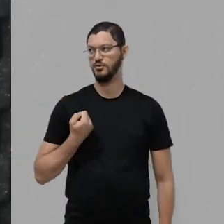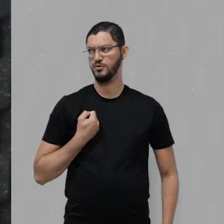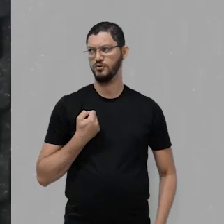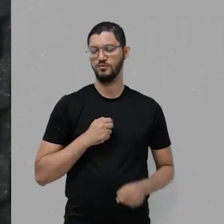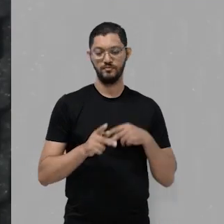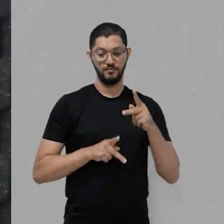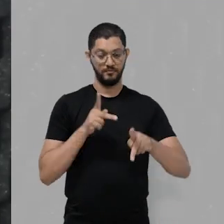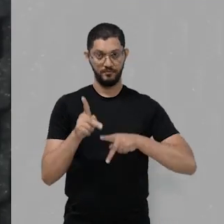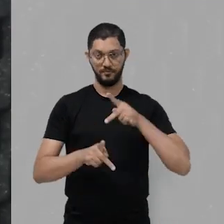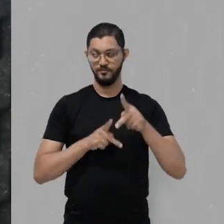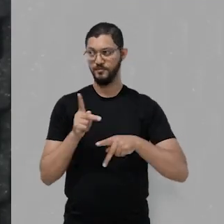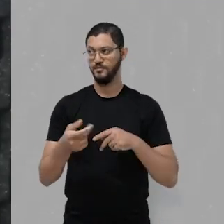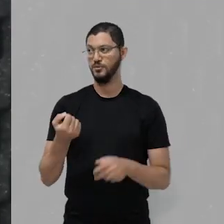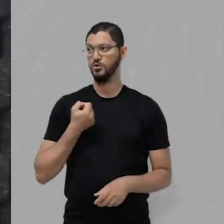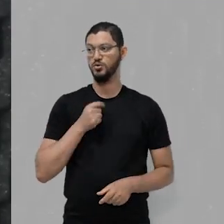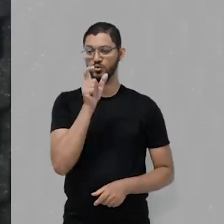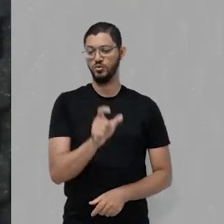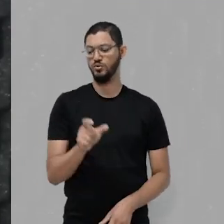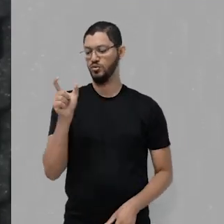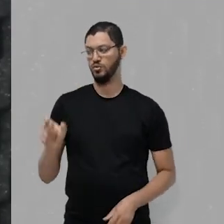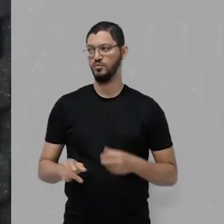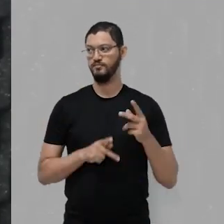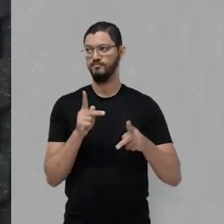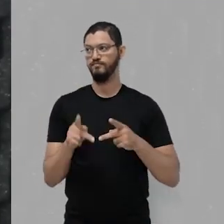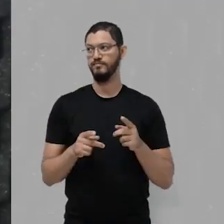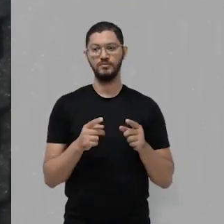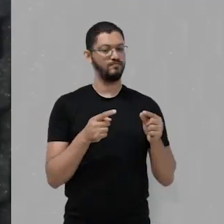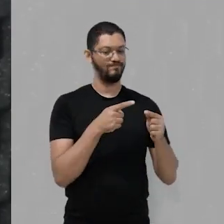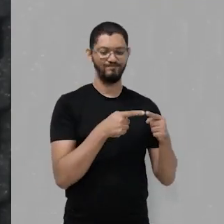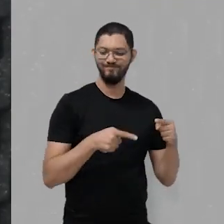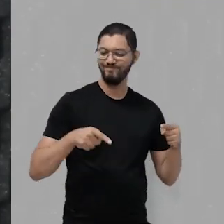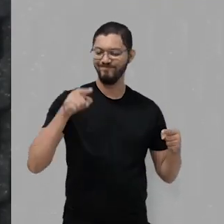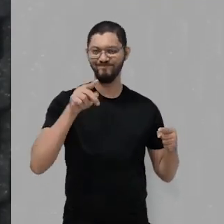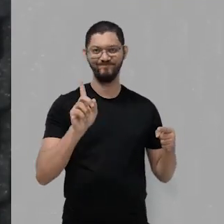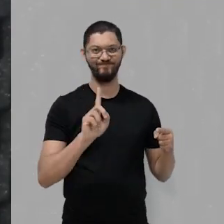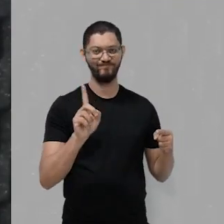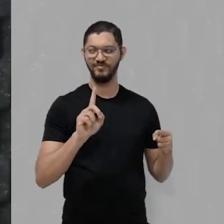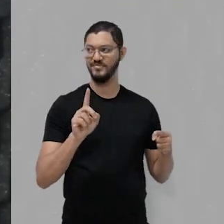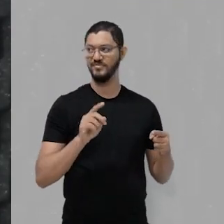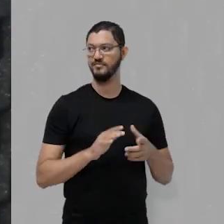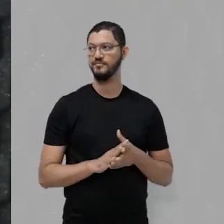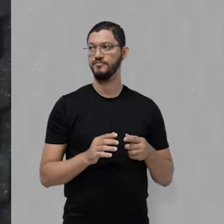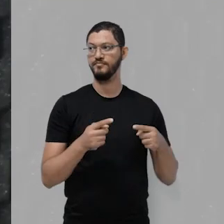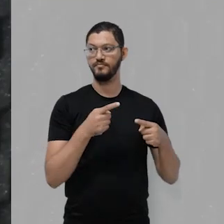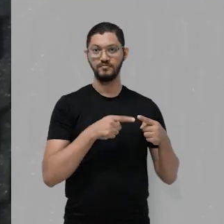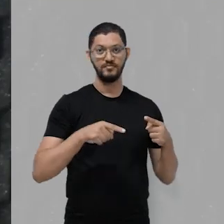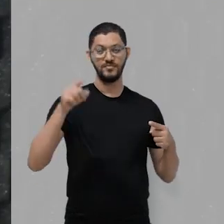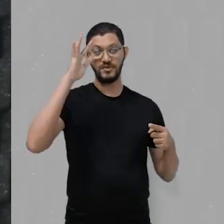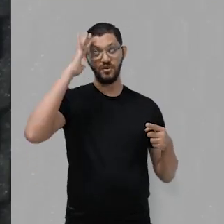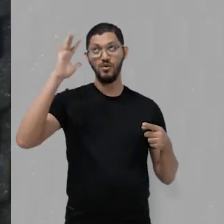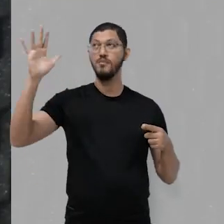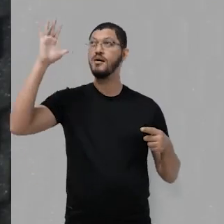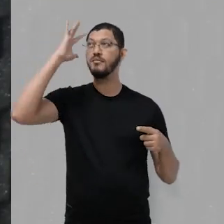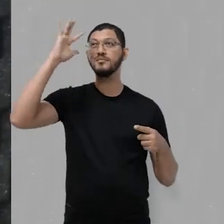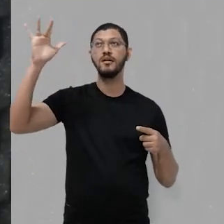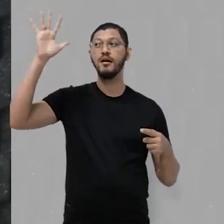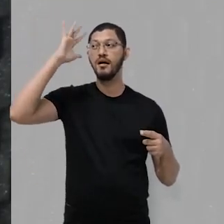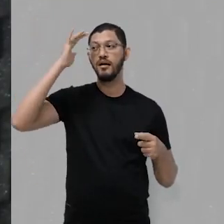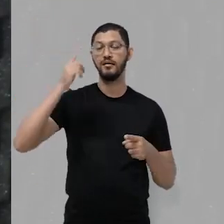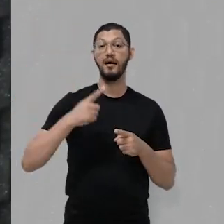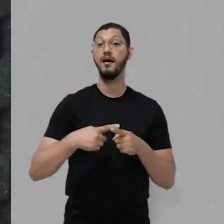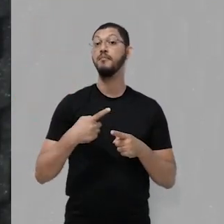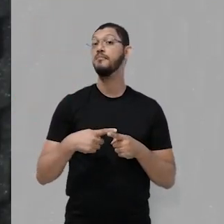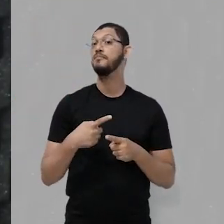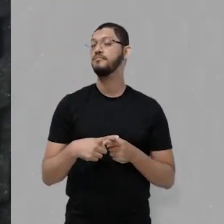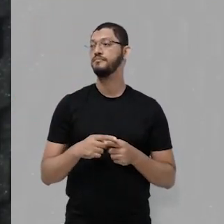das populações, o número de indivíduos das populações não cresce desse jeito aqui. Isso aqui é uma fantasia. Por que